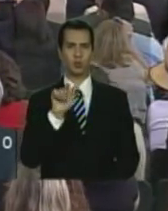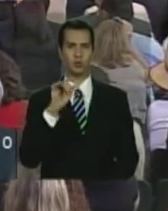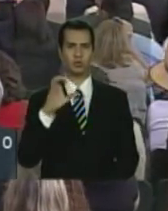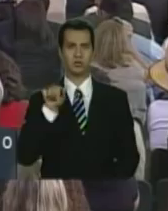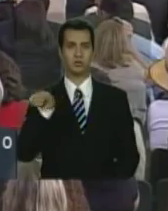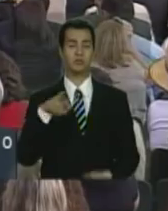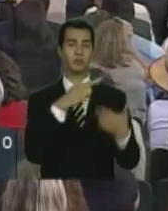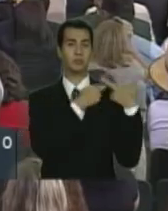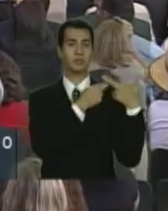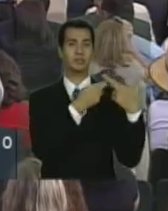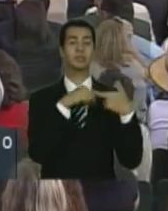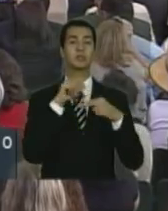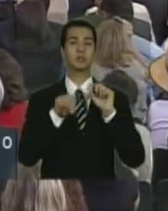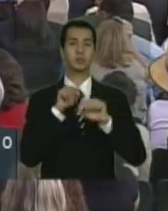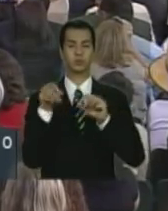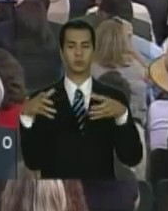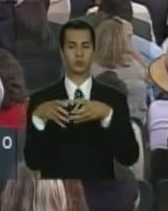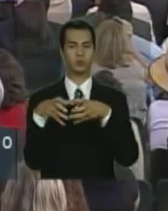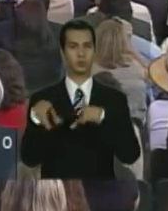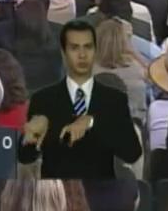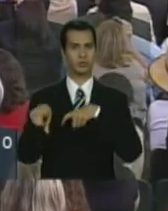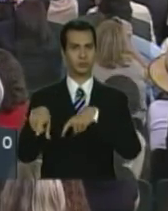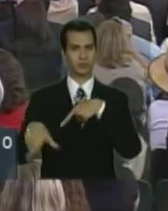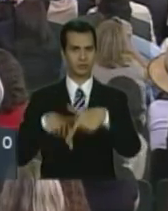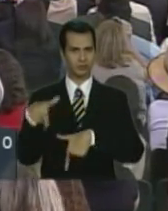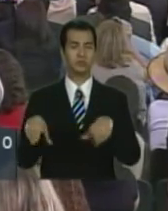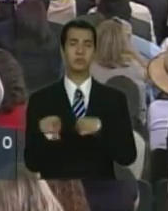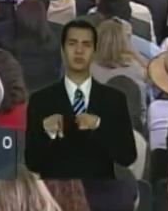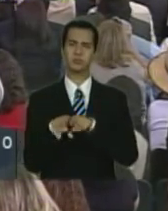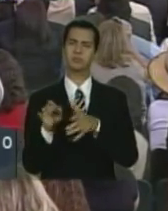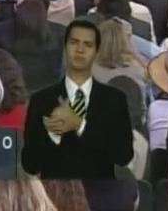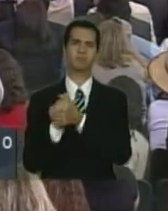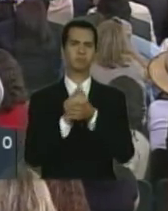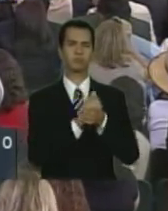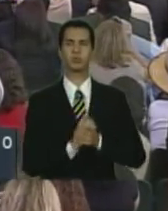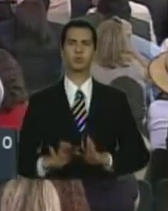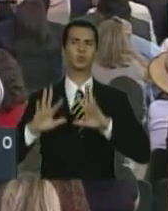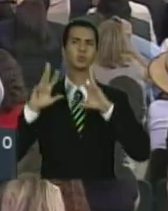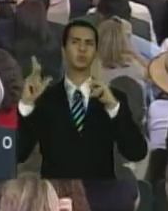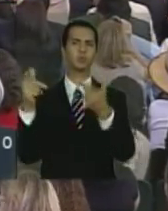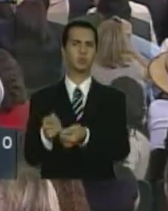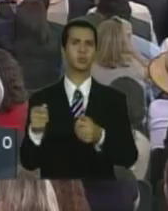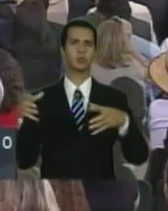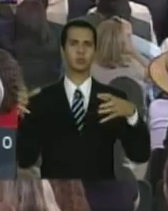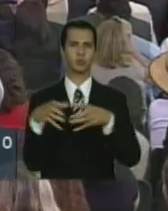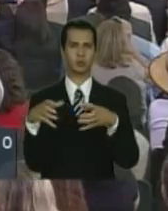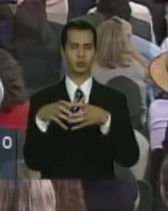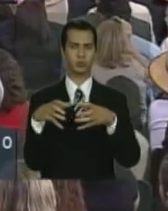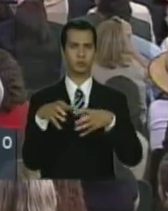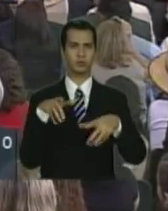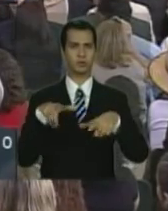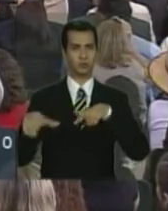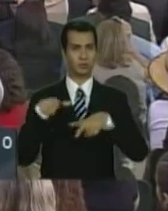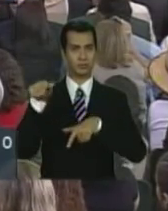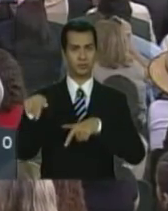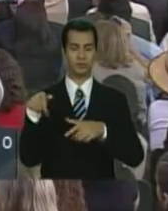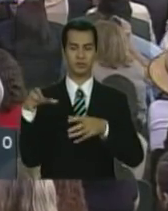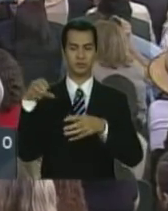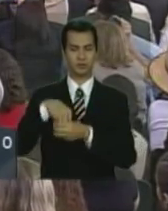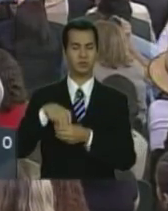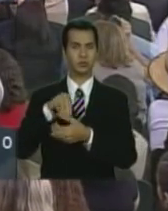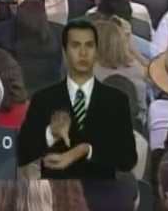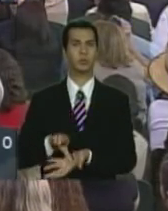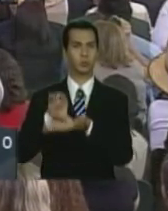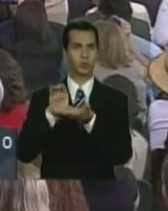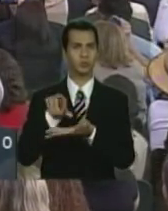Educação do Campo, por meio de quem cumprimento todos os integrantes da referida comissão